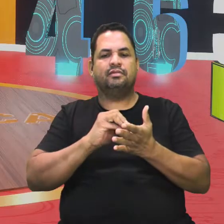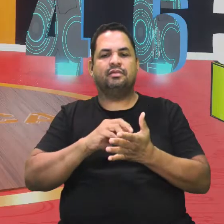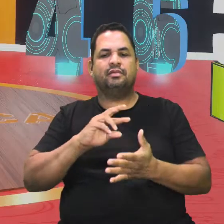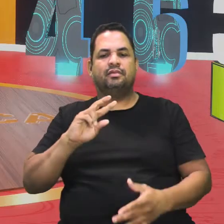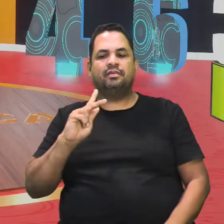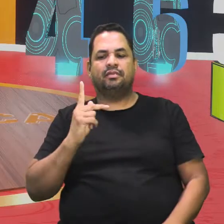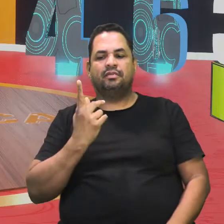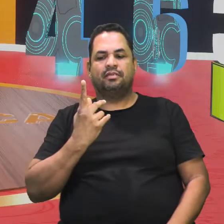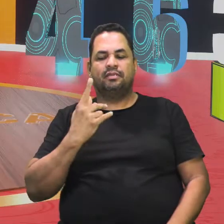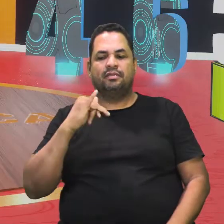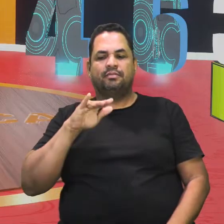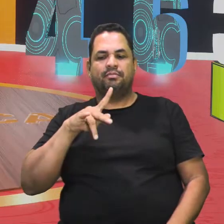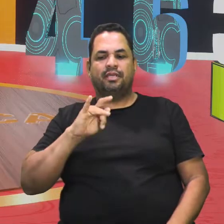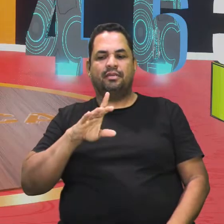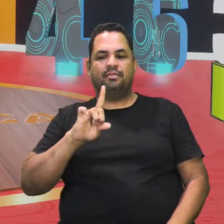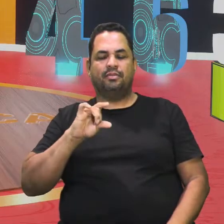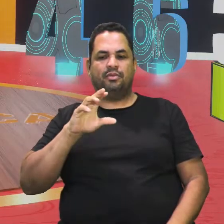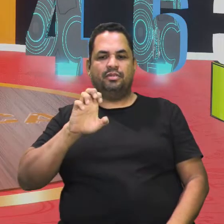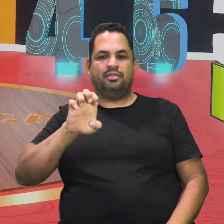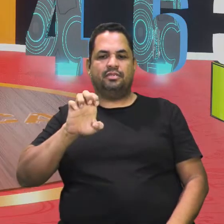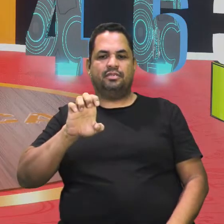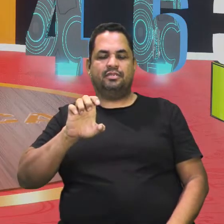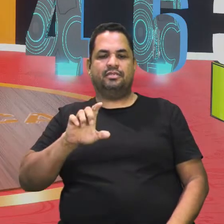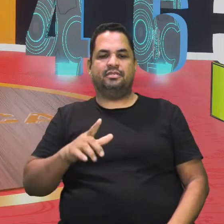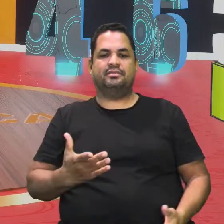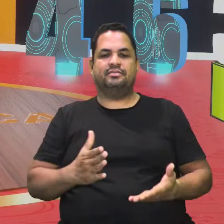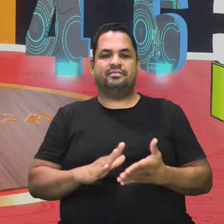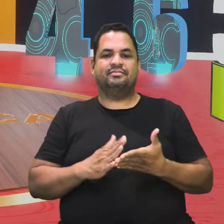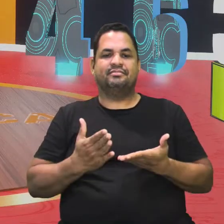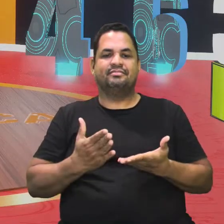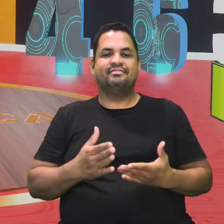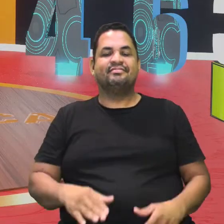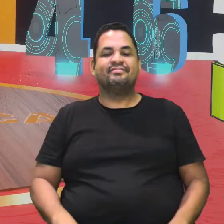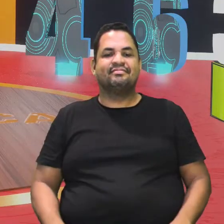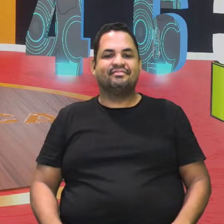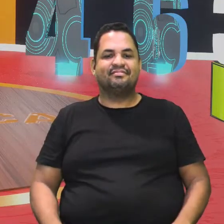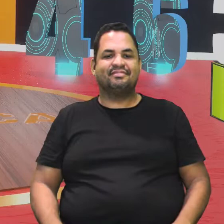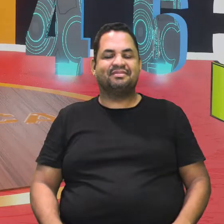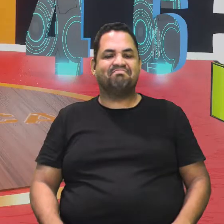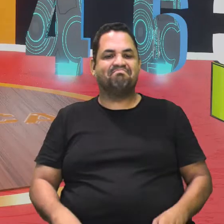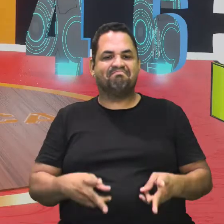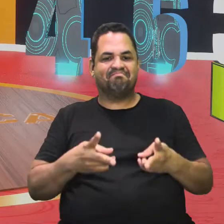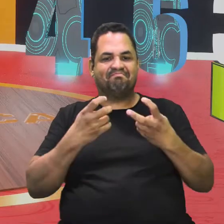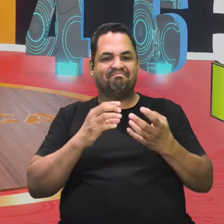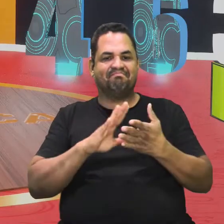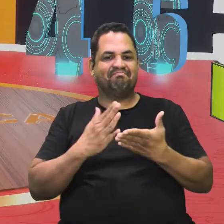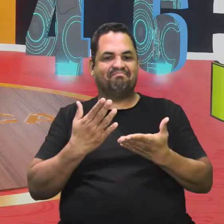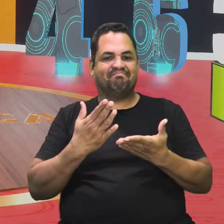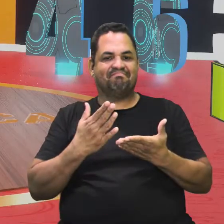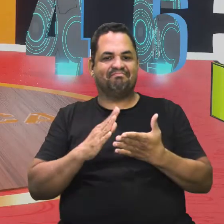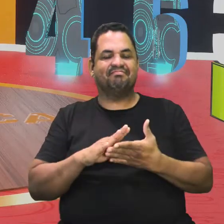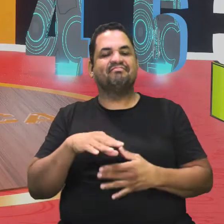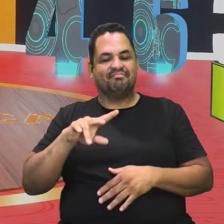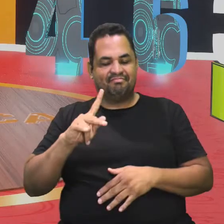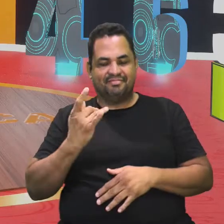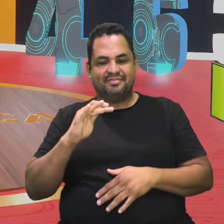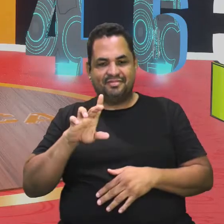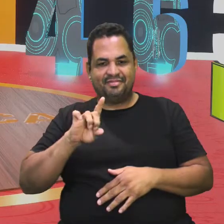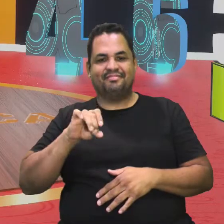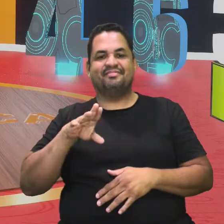hipérbole. Hipérbole, né? A hipérbole não tem sinal, né, professor Sâmio? Eu percebi já. A hipérbole a gente digita,